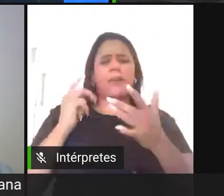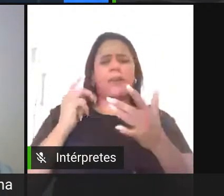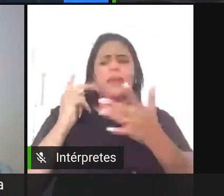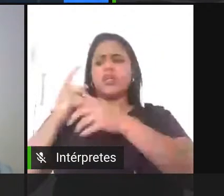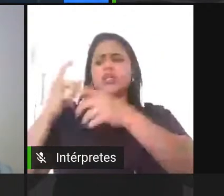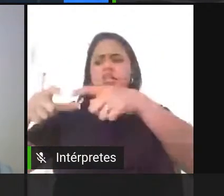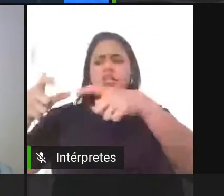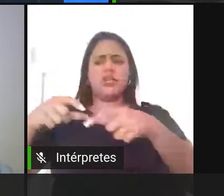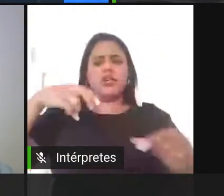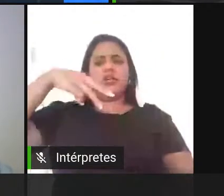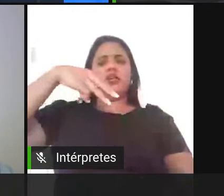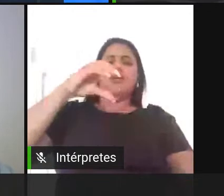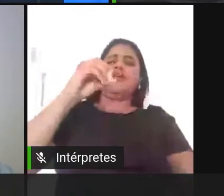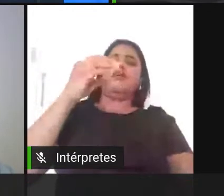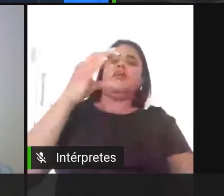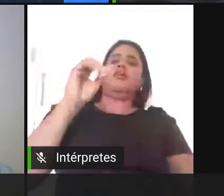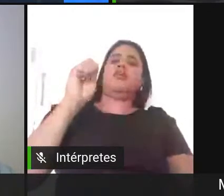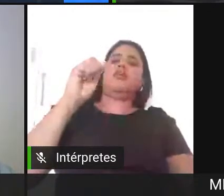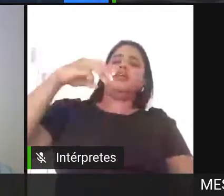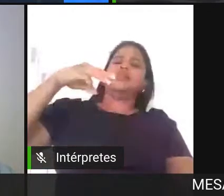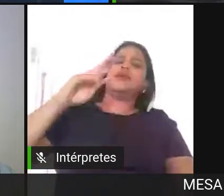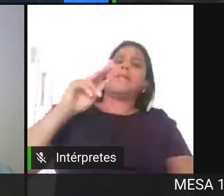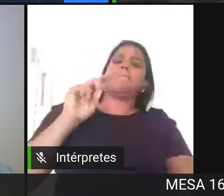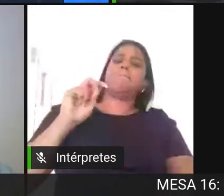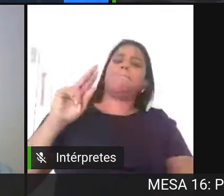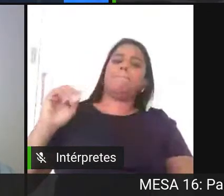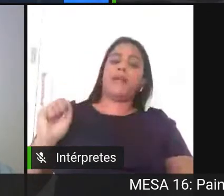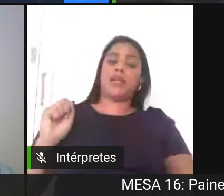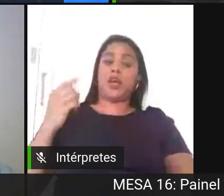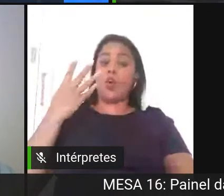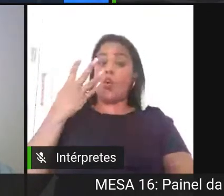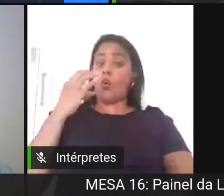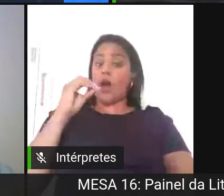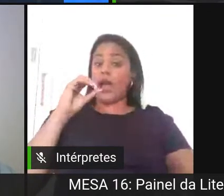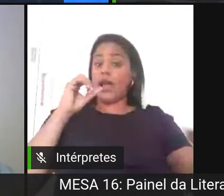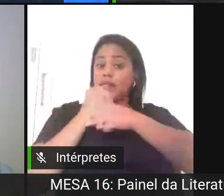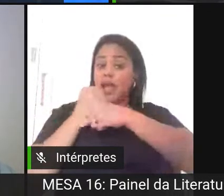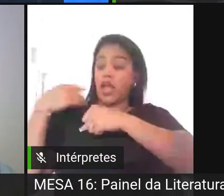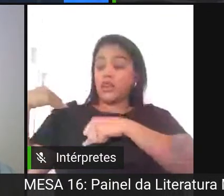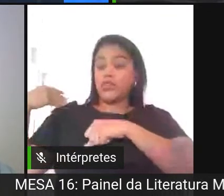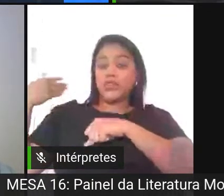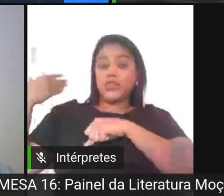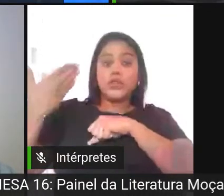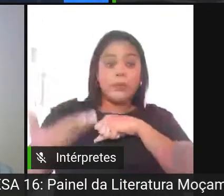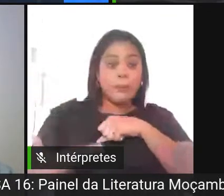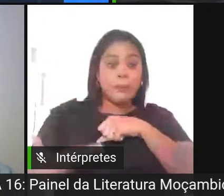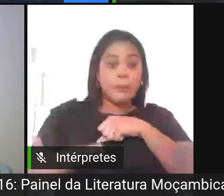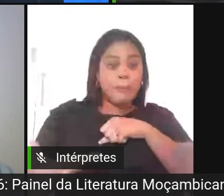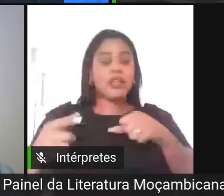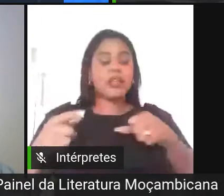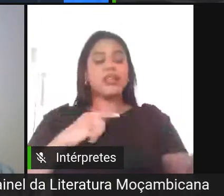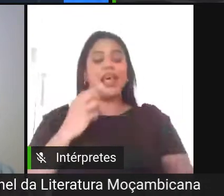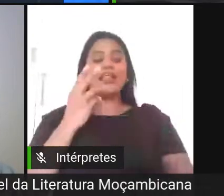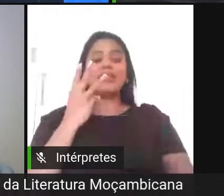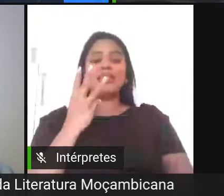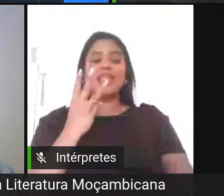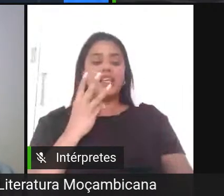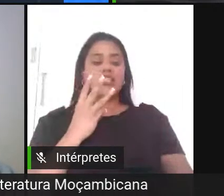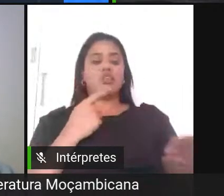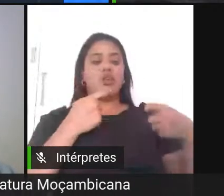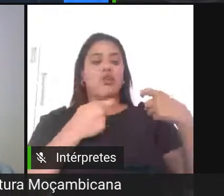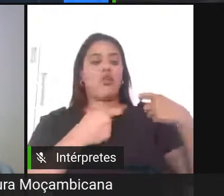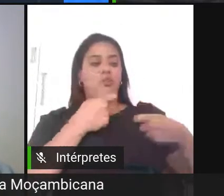Em 40 anos depois da independência, tivemos três conflitos armados. Tivemos